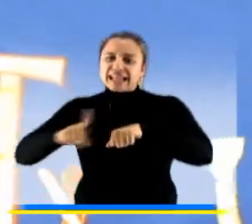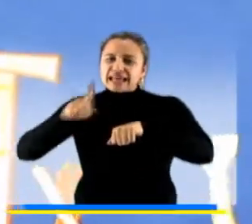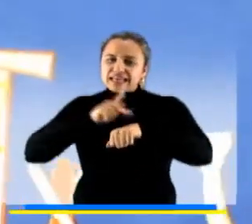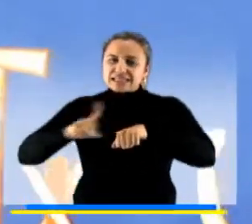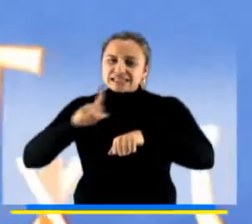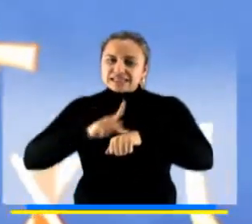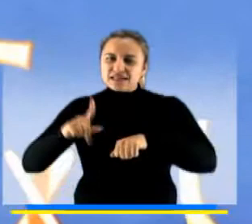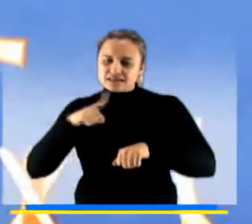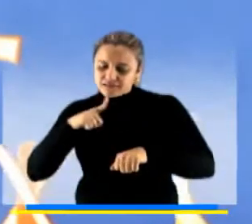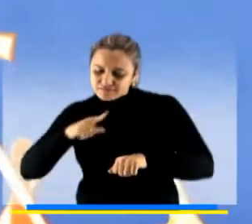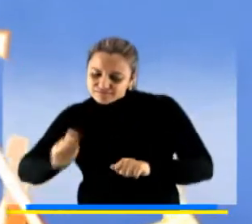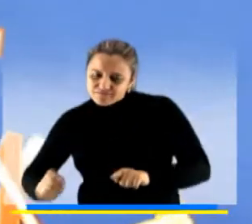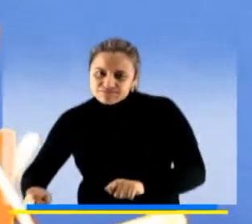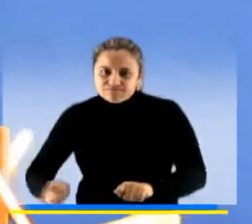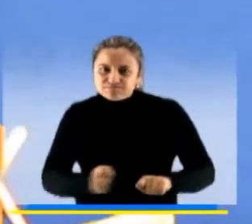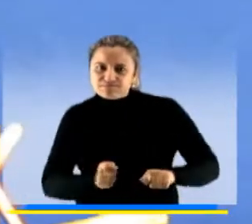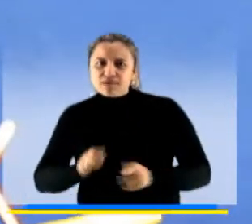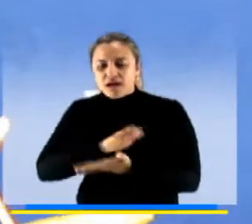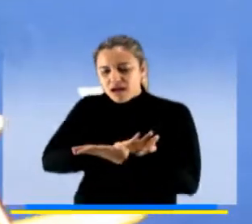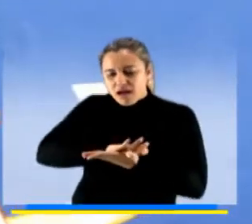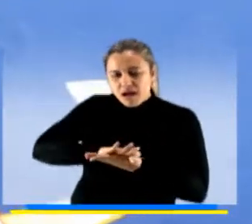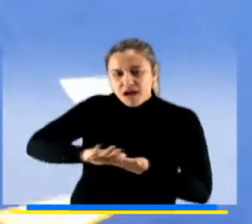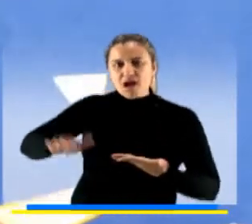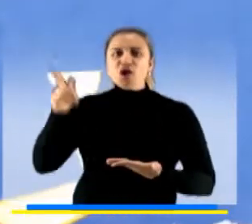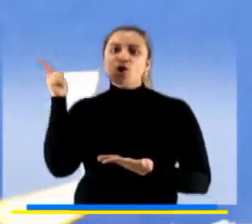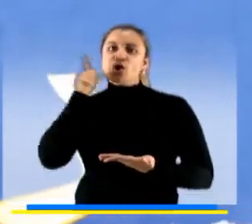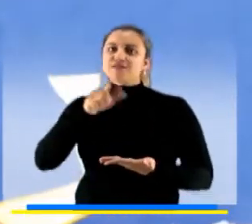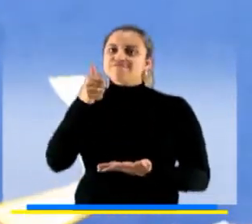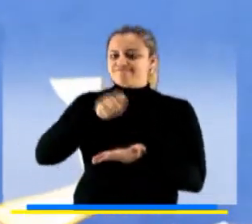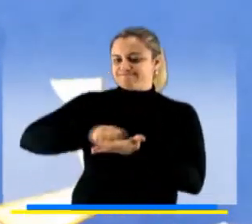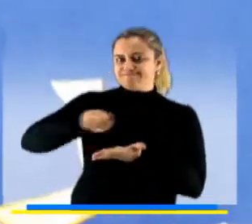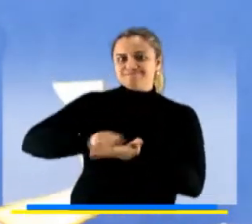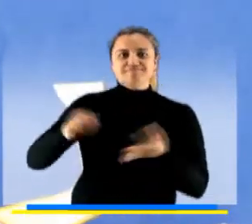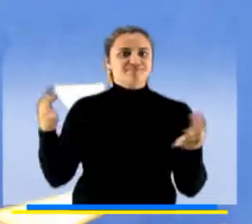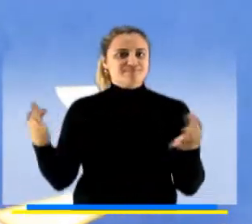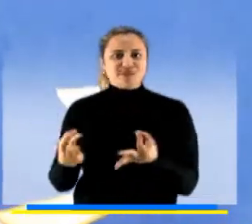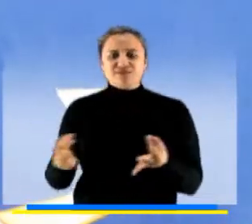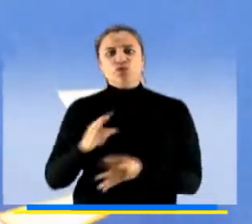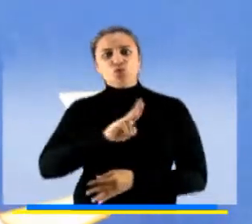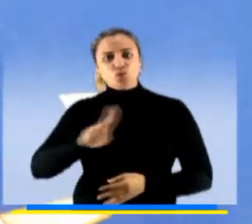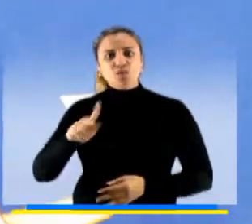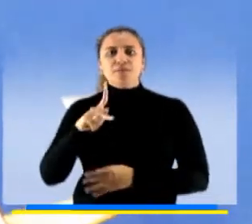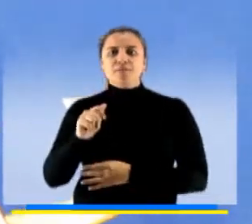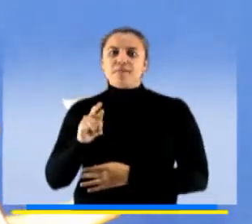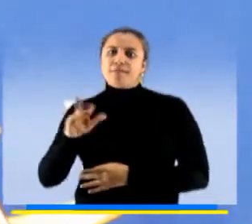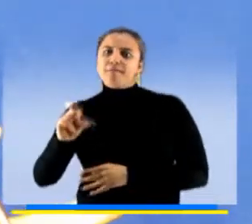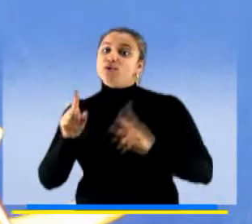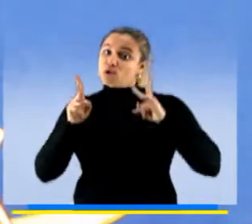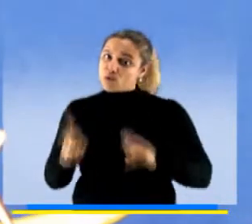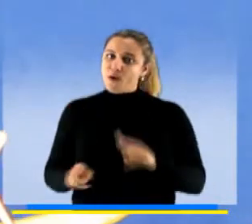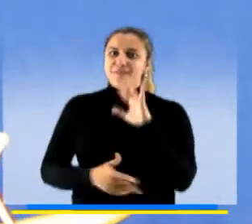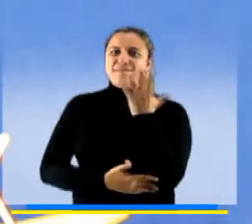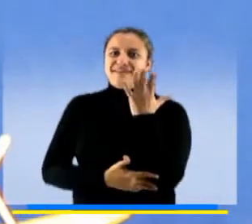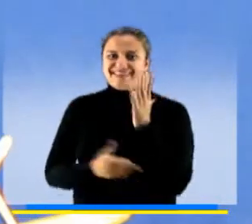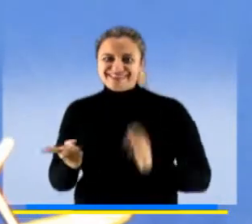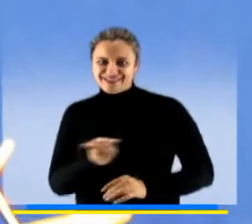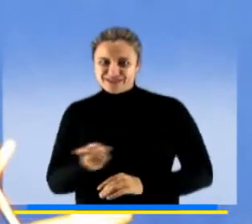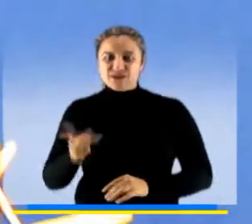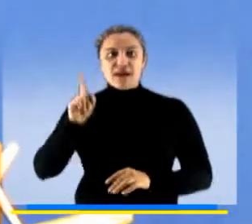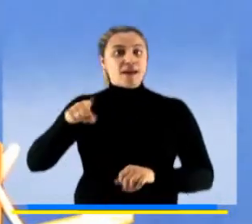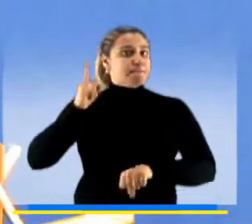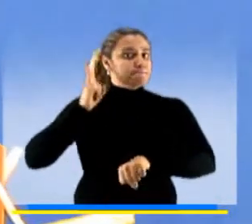e se tornava ótima para escrever nela. Chamava-se papiro, como a planta. Foi o